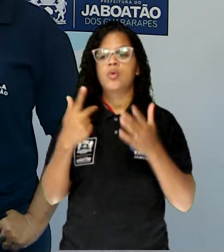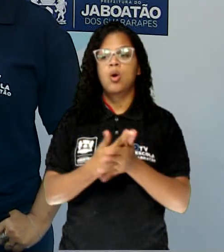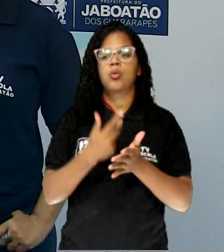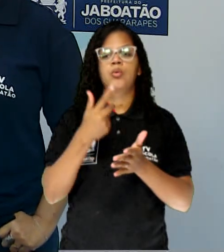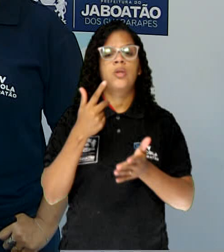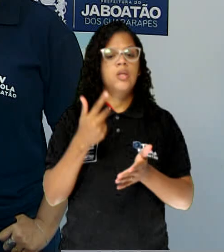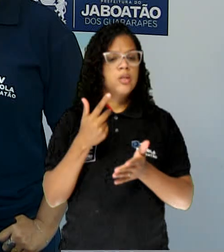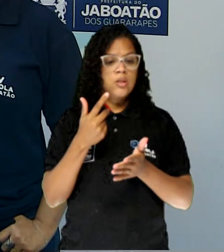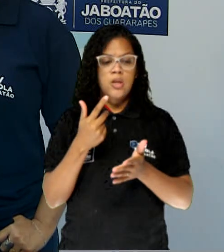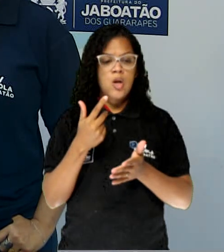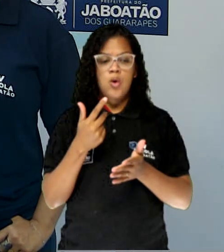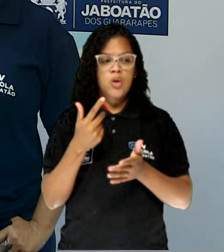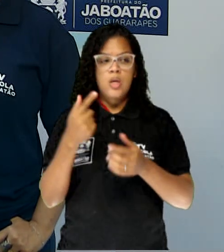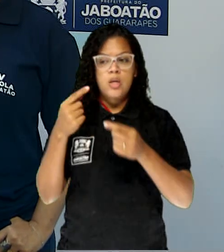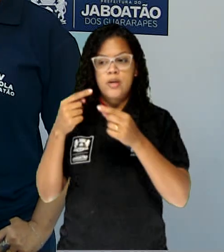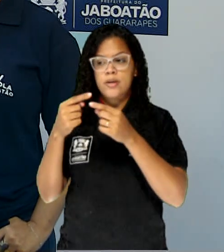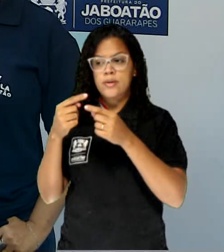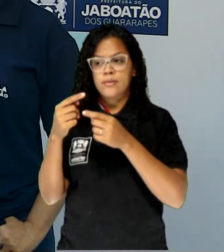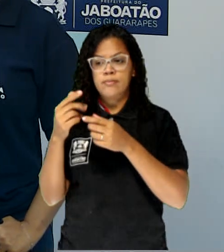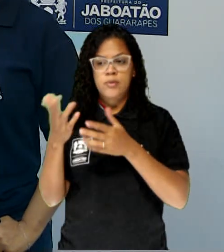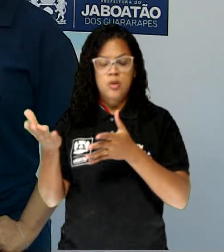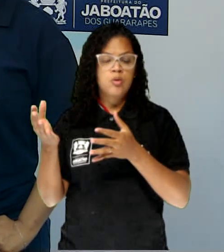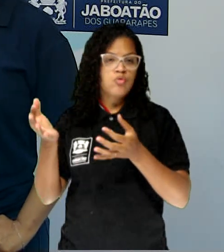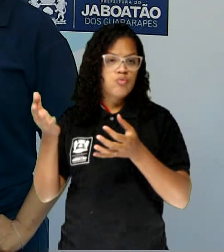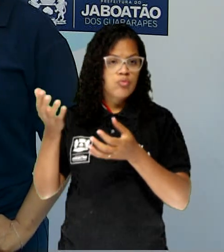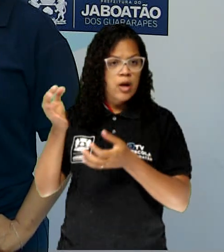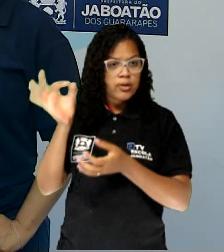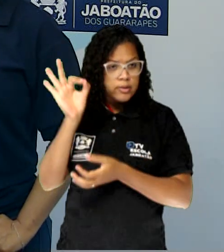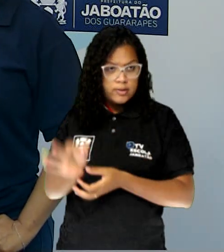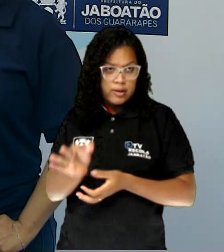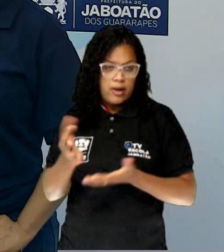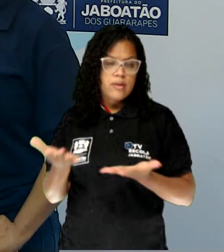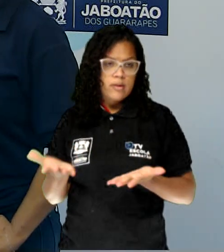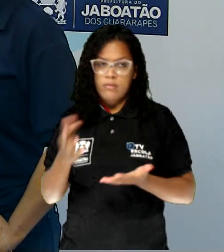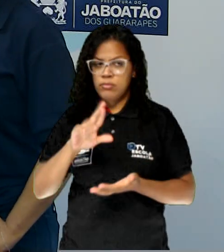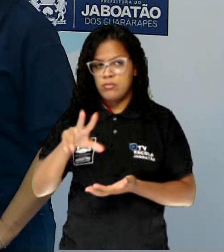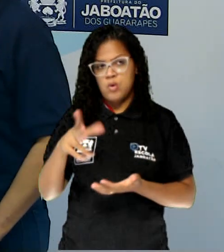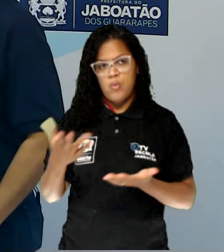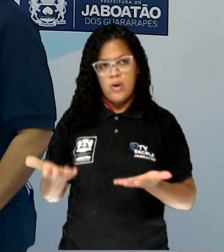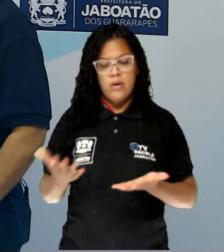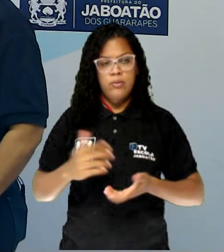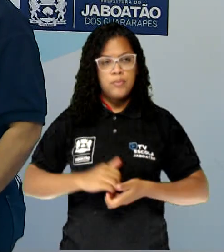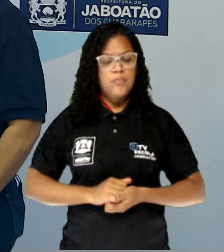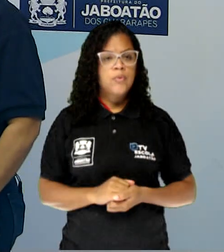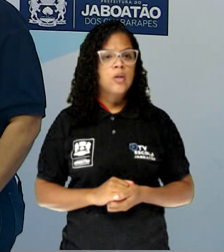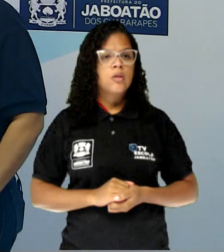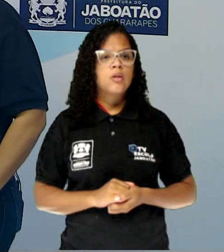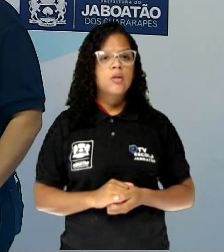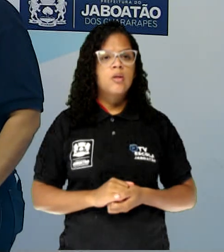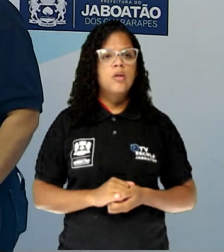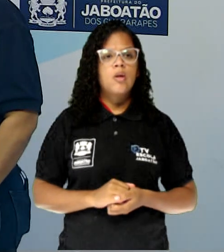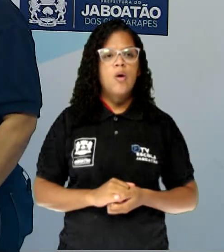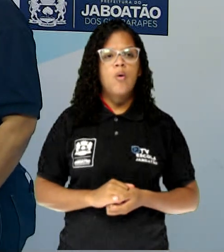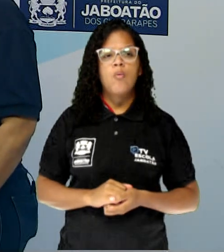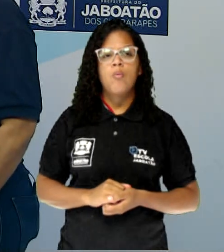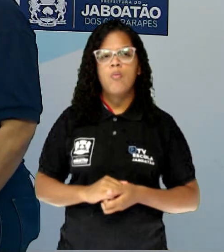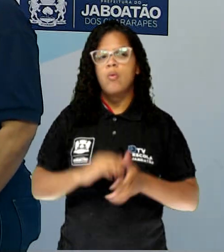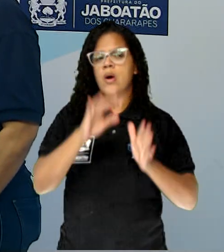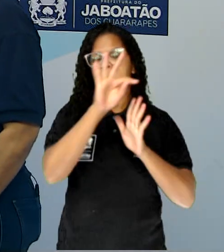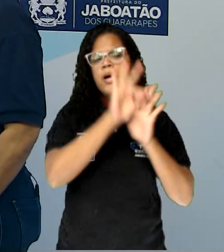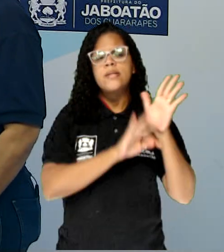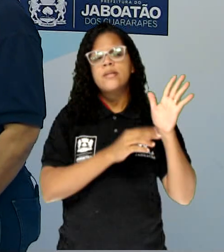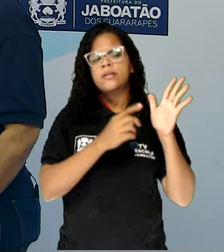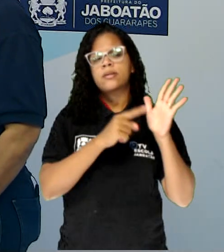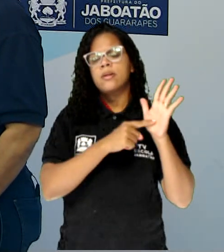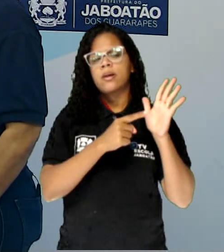que não está sendo satisfeito. E aqui, a quem se dirige a essa carta? Vamos